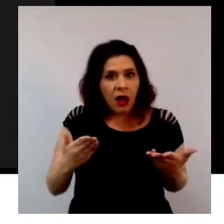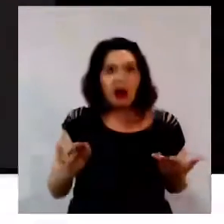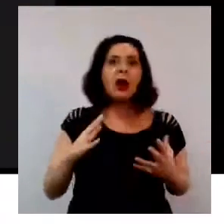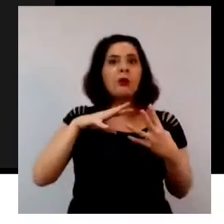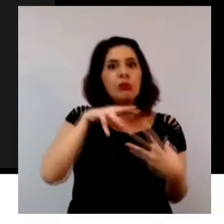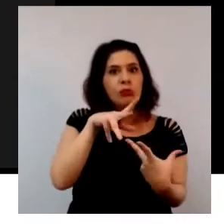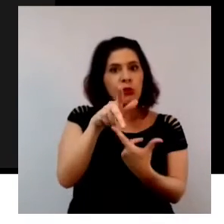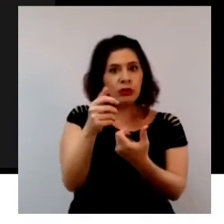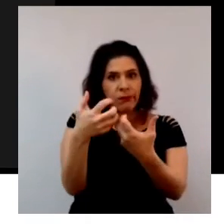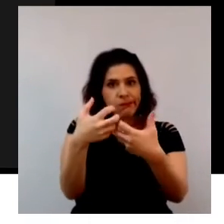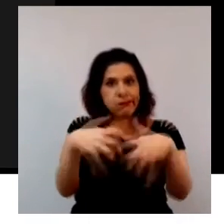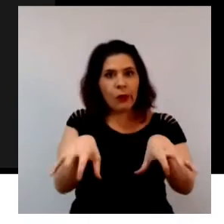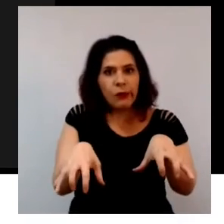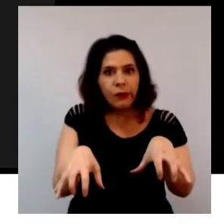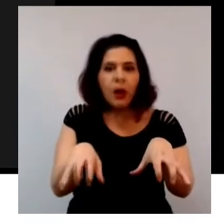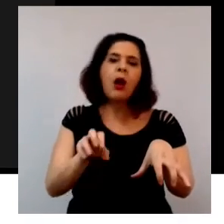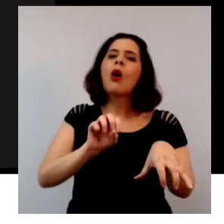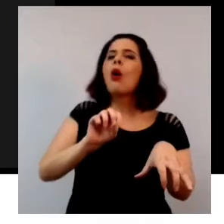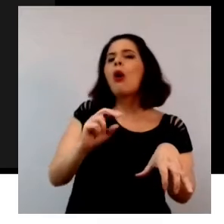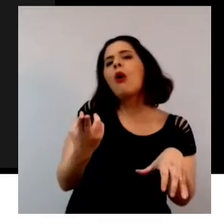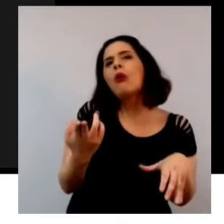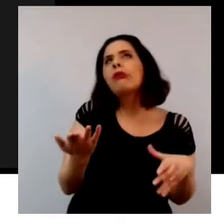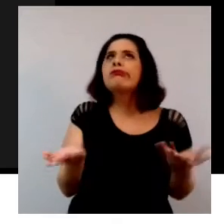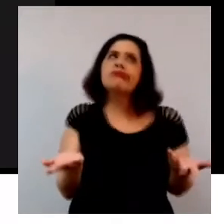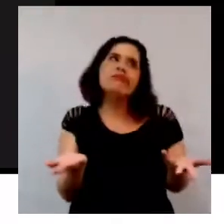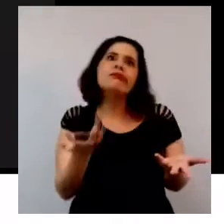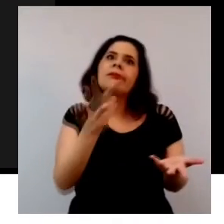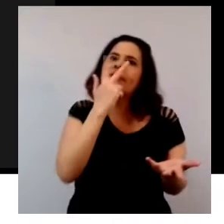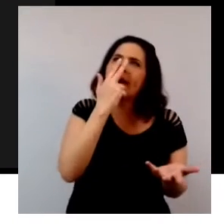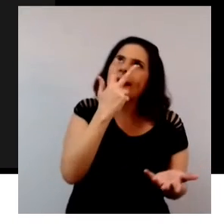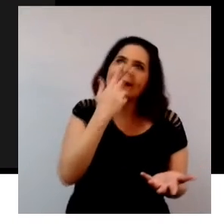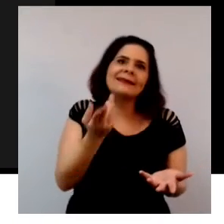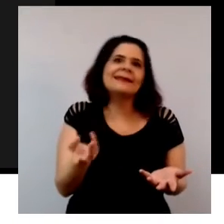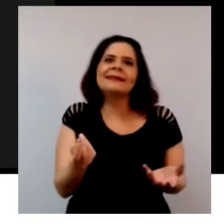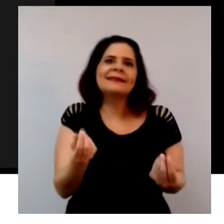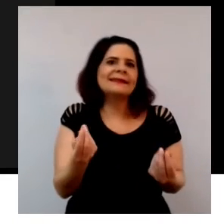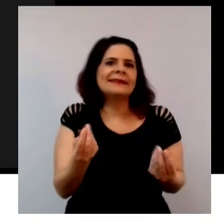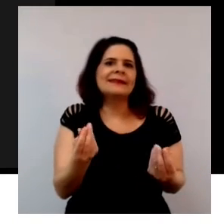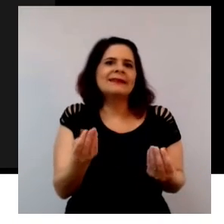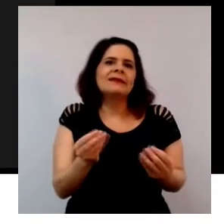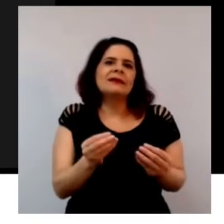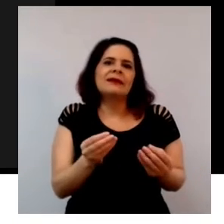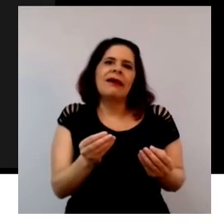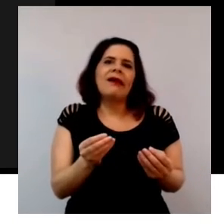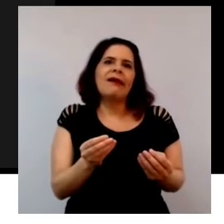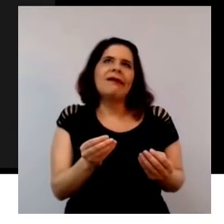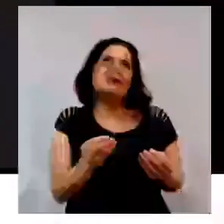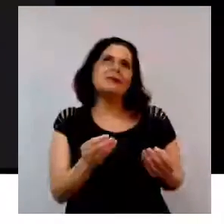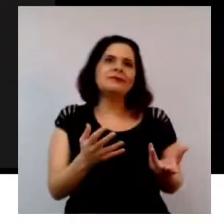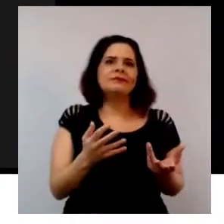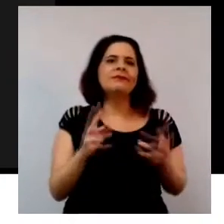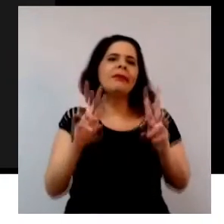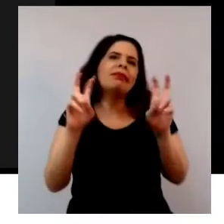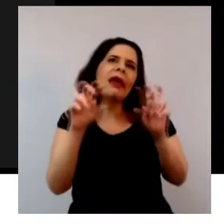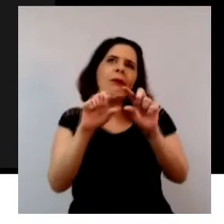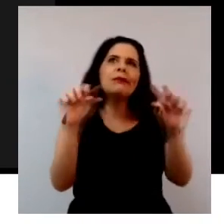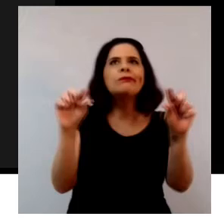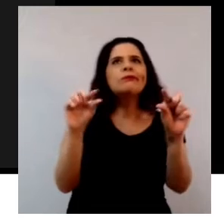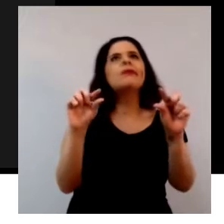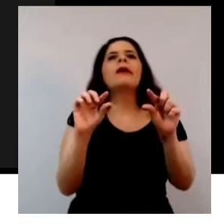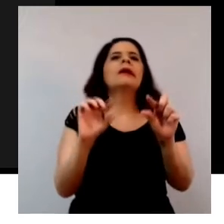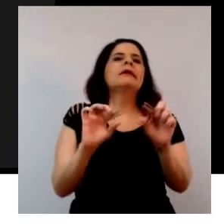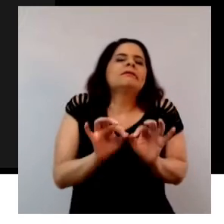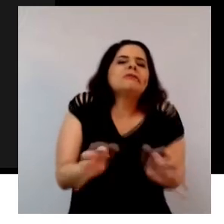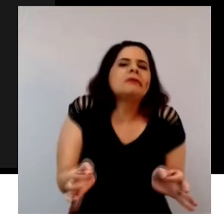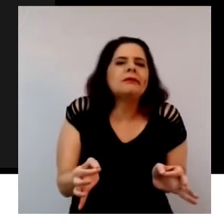uma simplificação reducionista, né? Ou ainda se existe uma forma